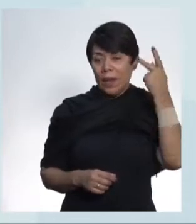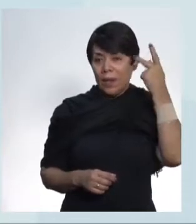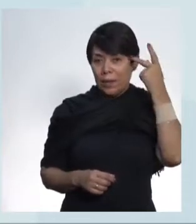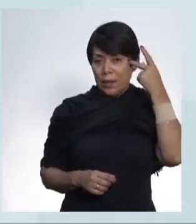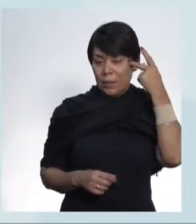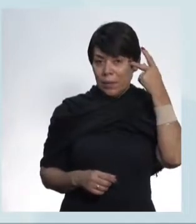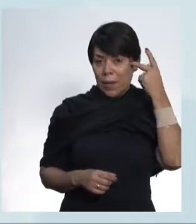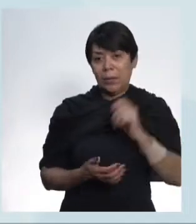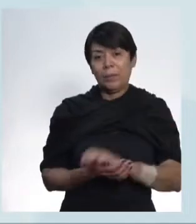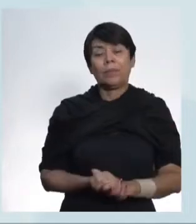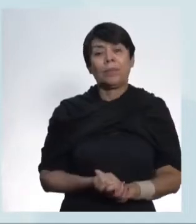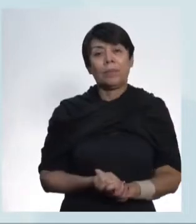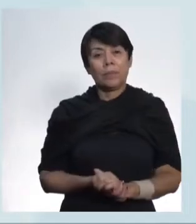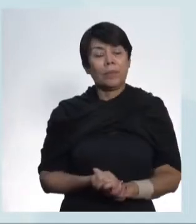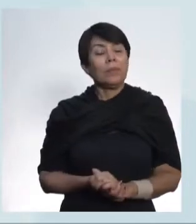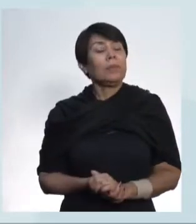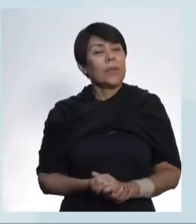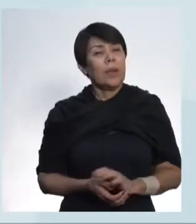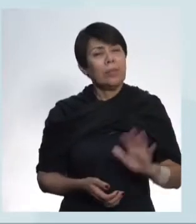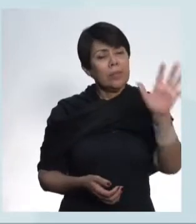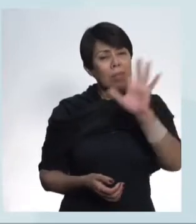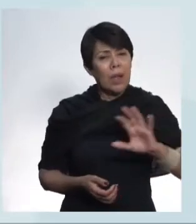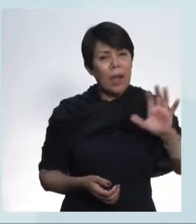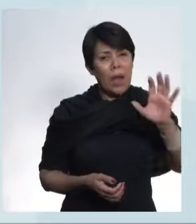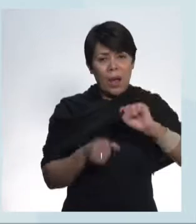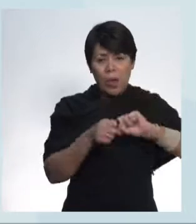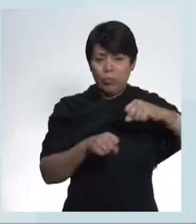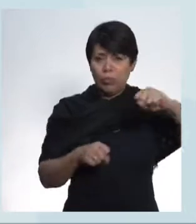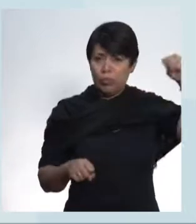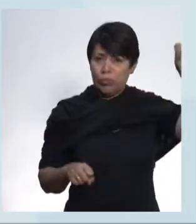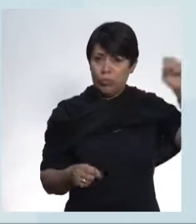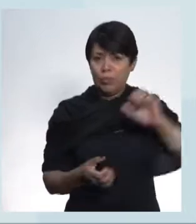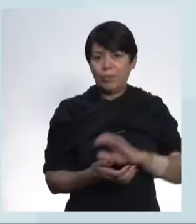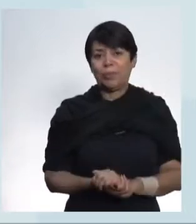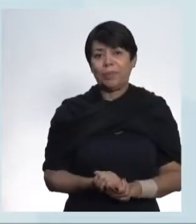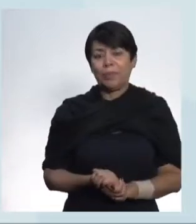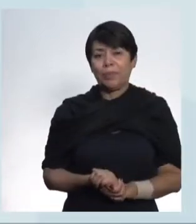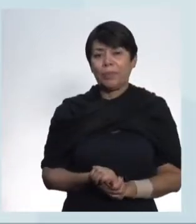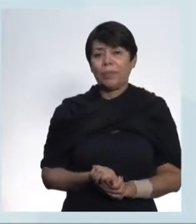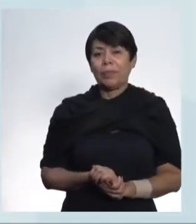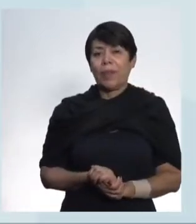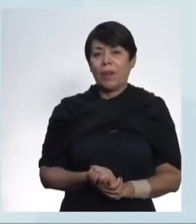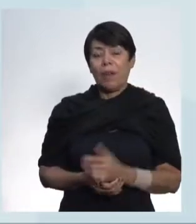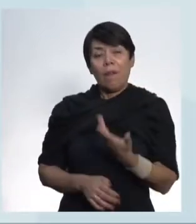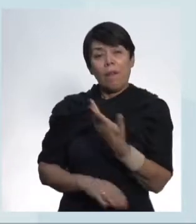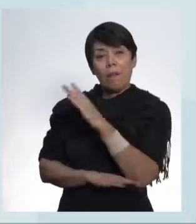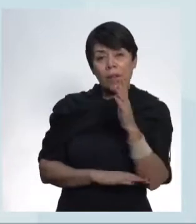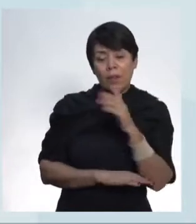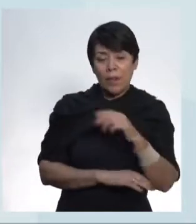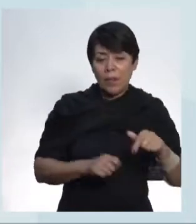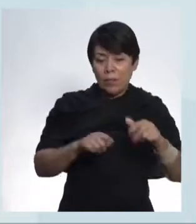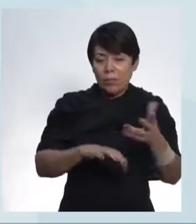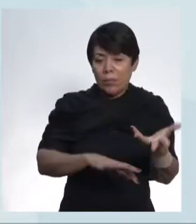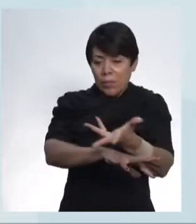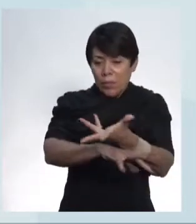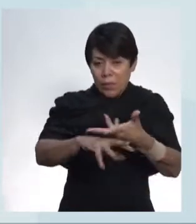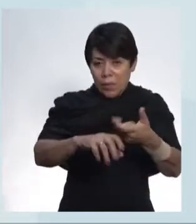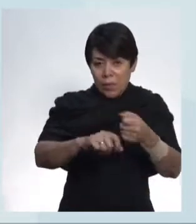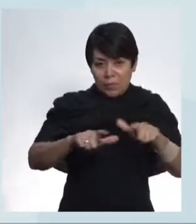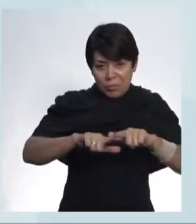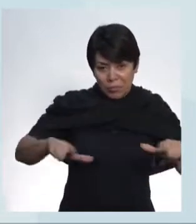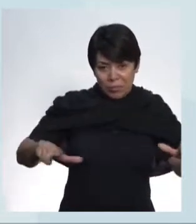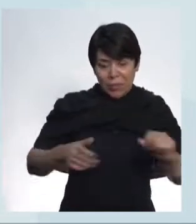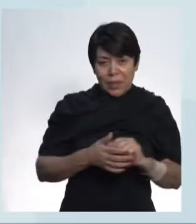Cerrado aí ele abrange uma área imensa. Apresenta tipos de vegetações como campos limpos, desprovidos